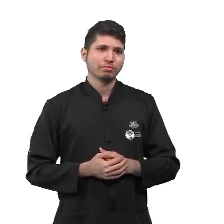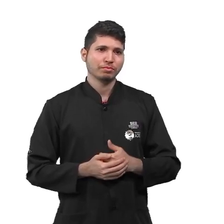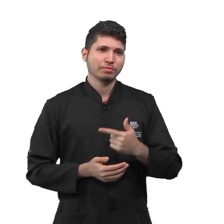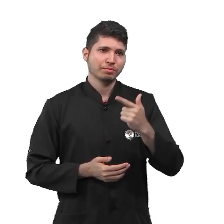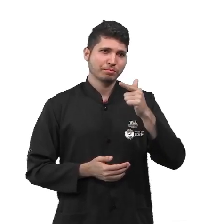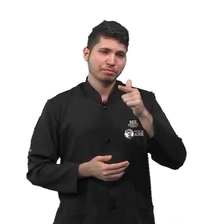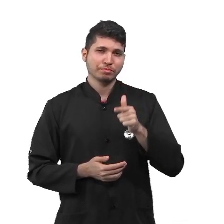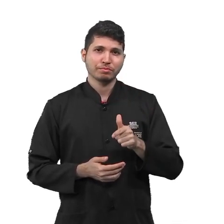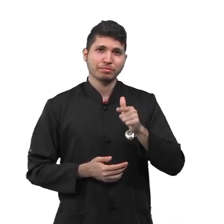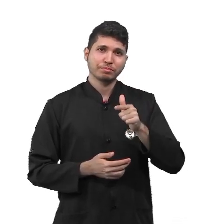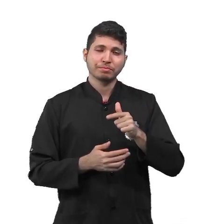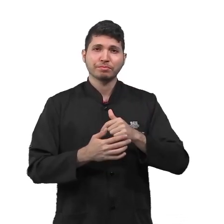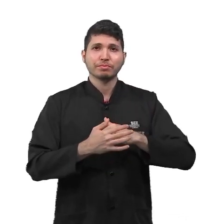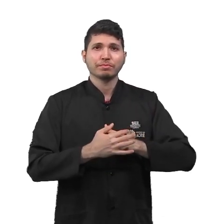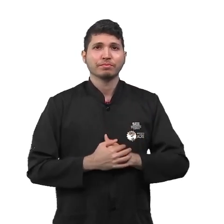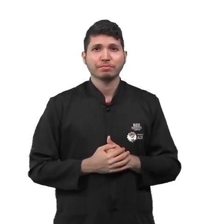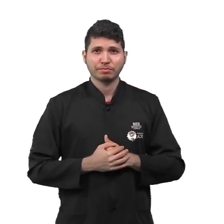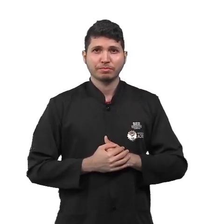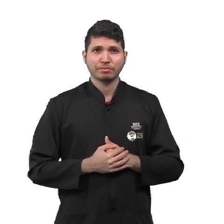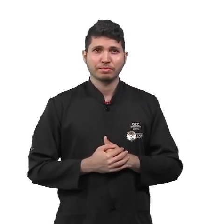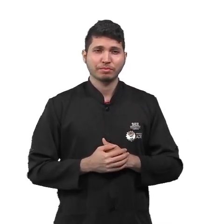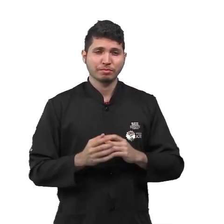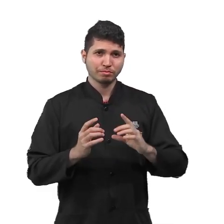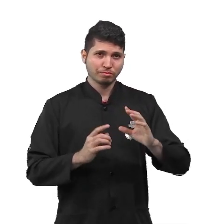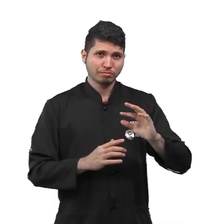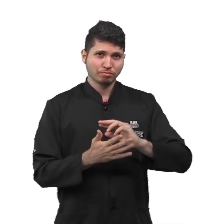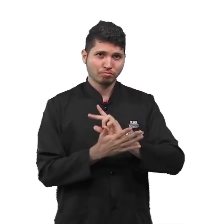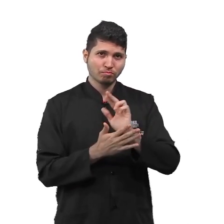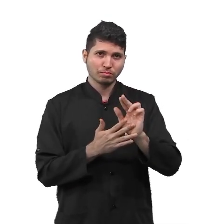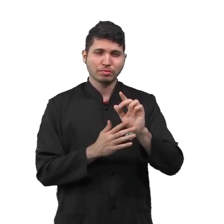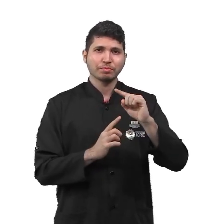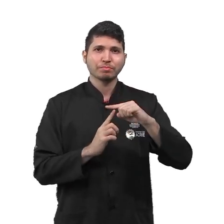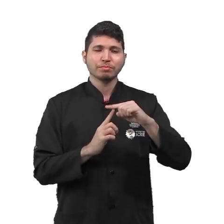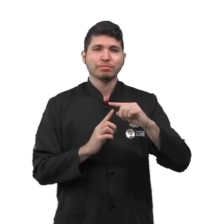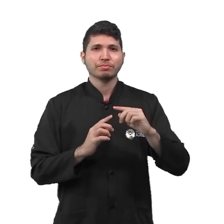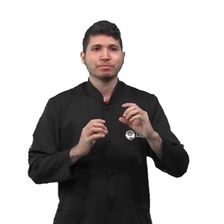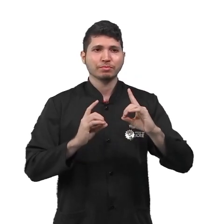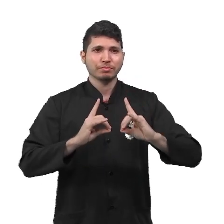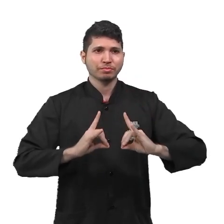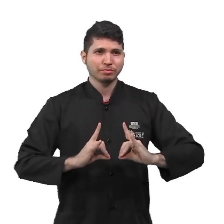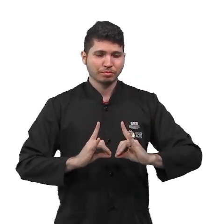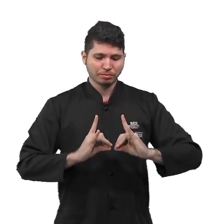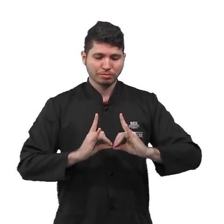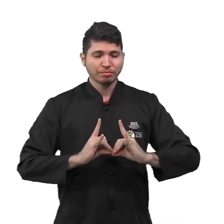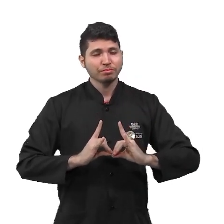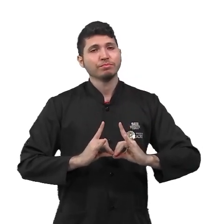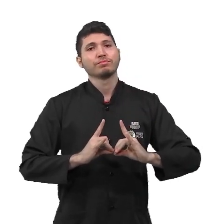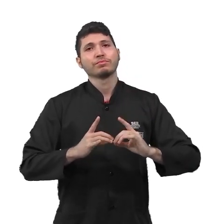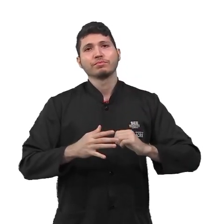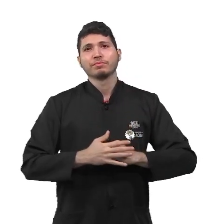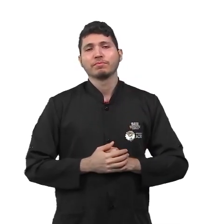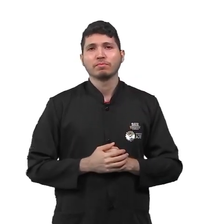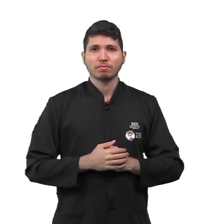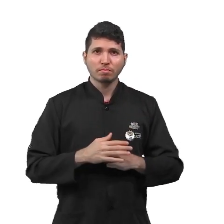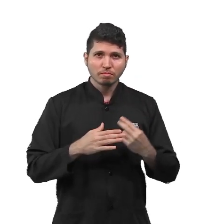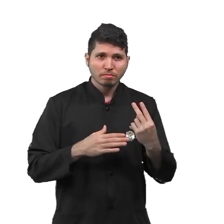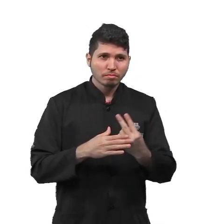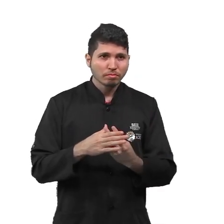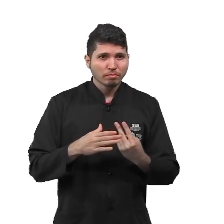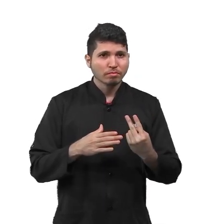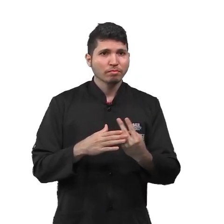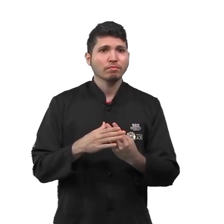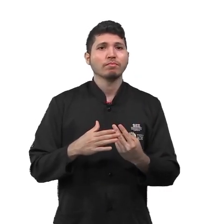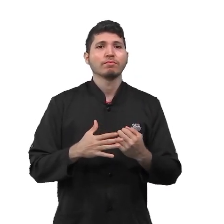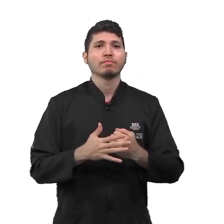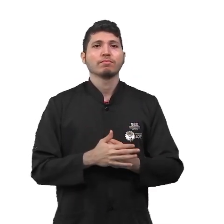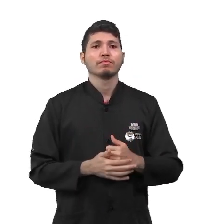homens. Além de ajudar ali na absorção das vitaminas, né, que são vitaminas lipossolúveis, como a vitamina